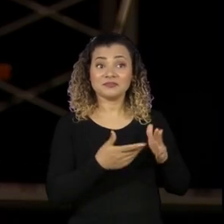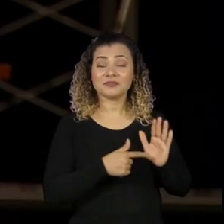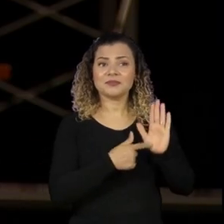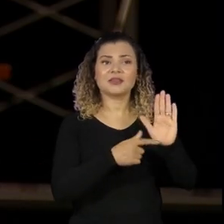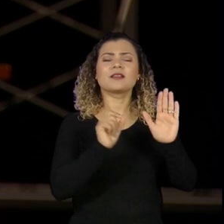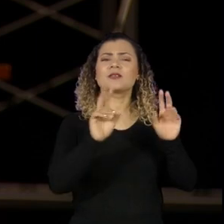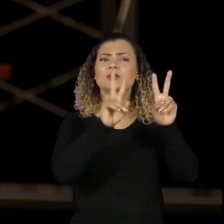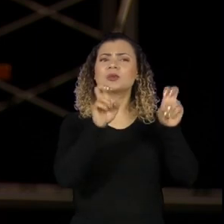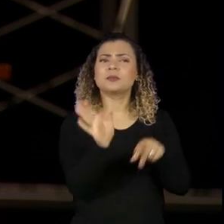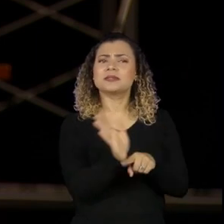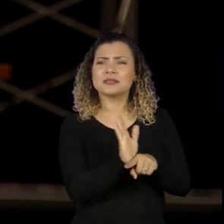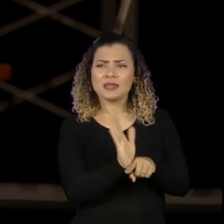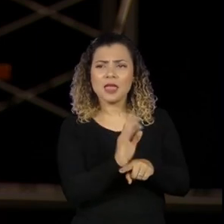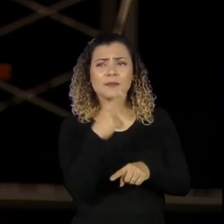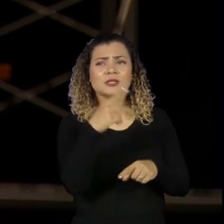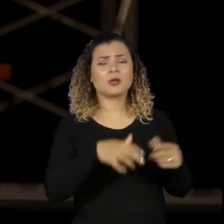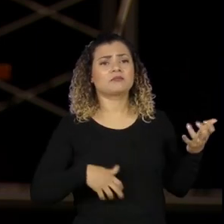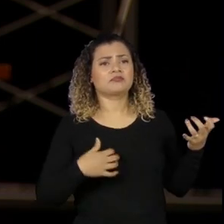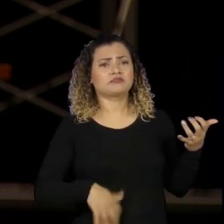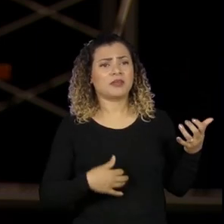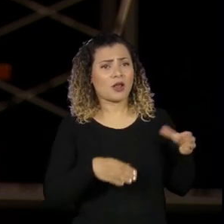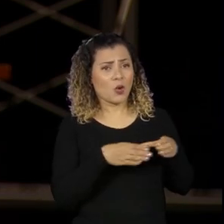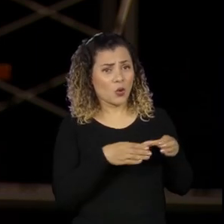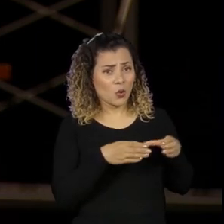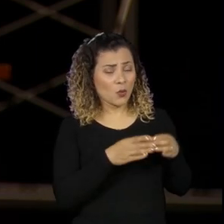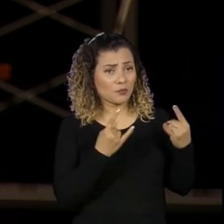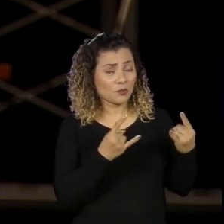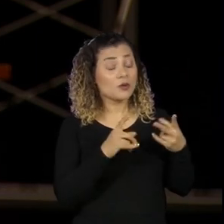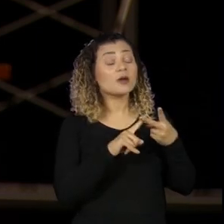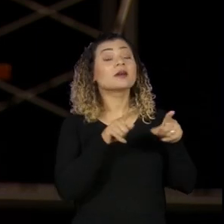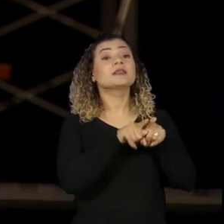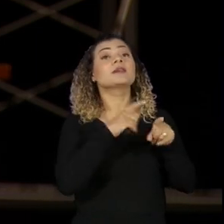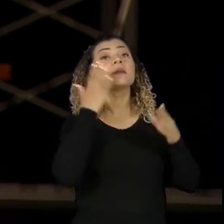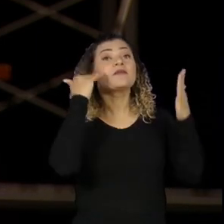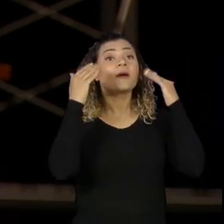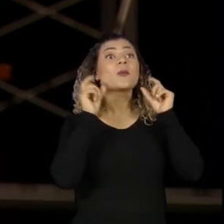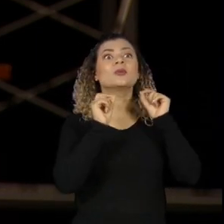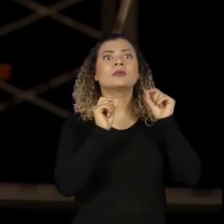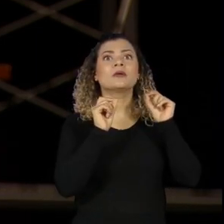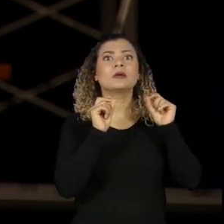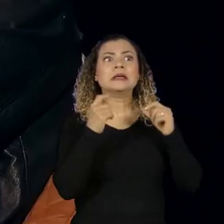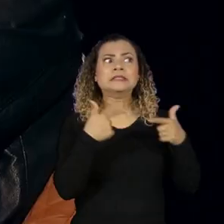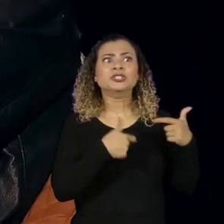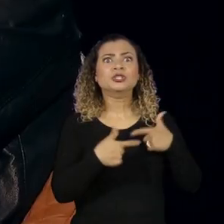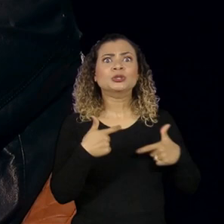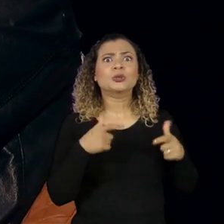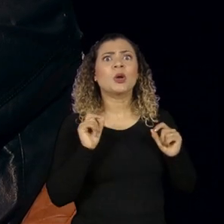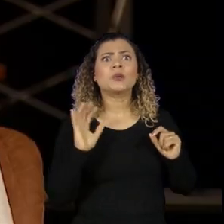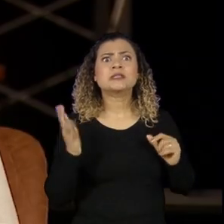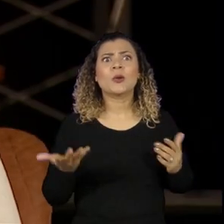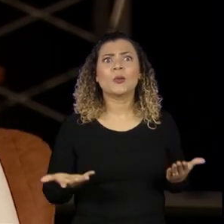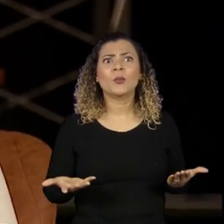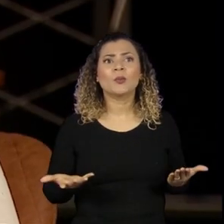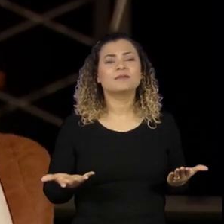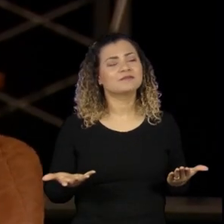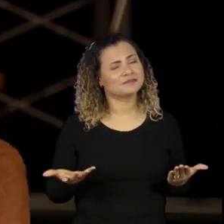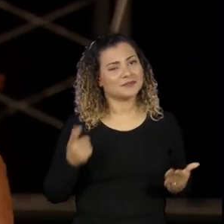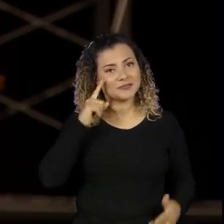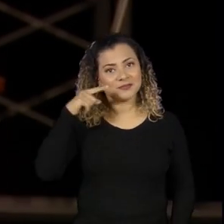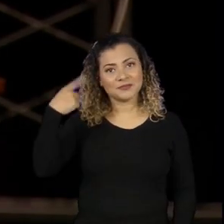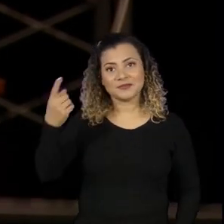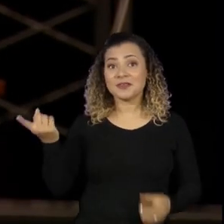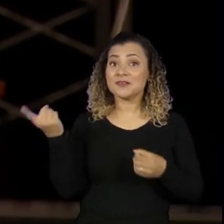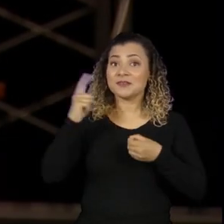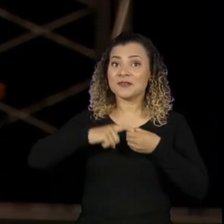fala de cinema, tá. Da sua banda, Saco de Ratos, e dos famosos tiros. Pode ser? A gente volta já